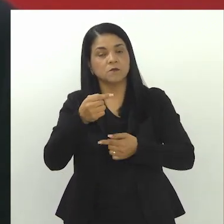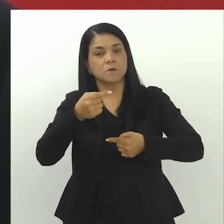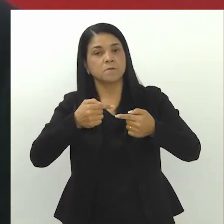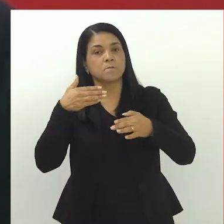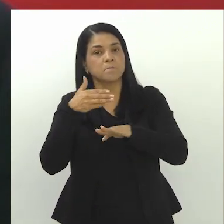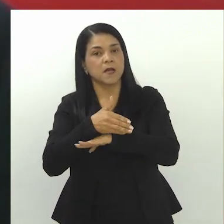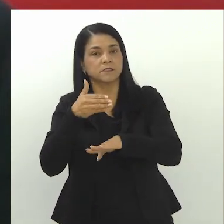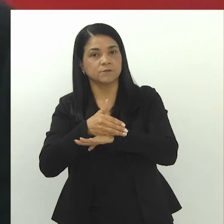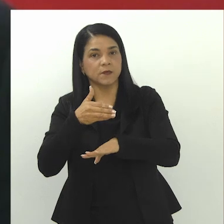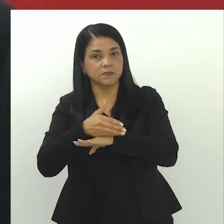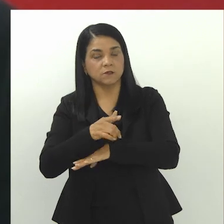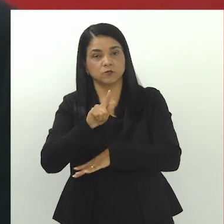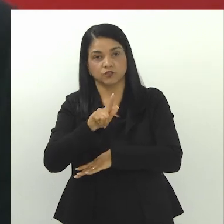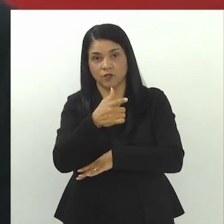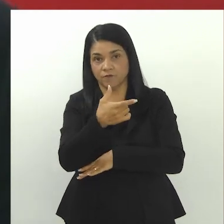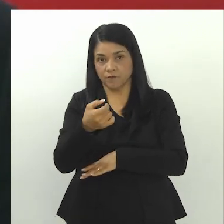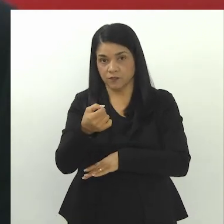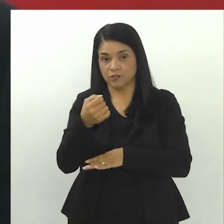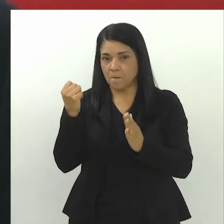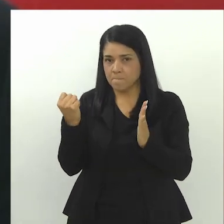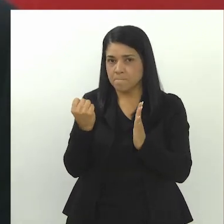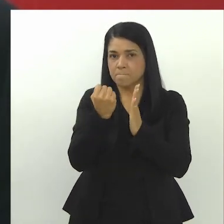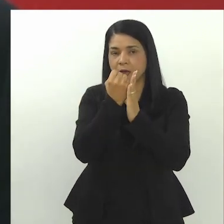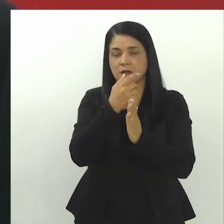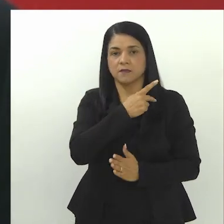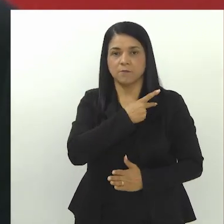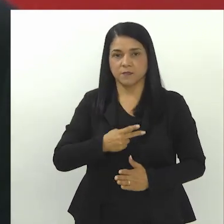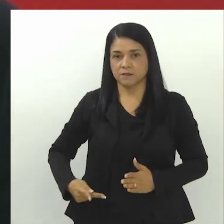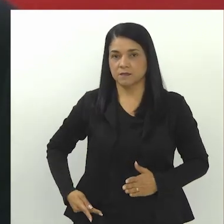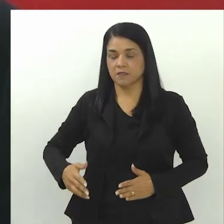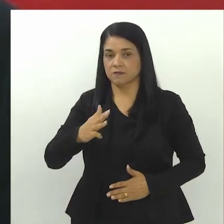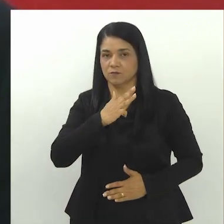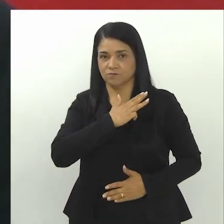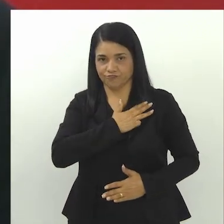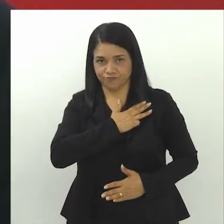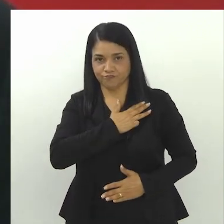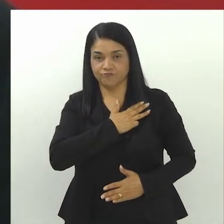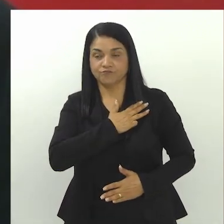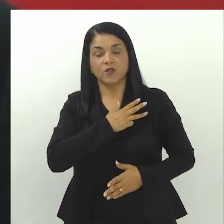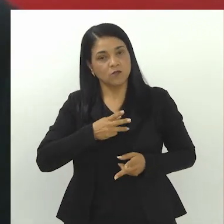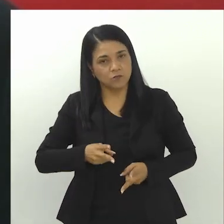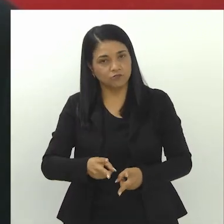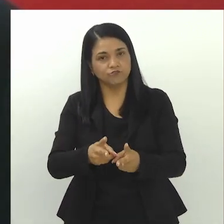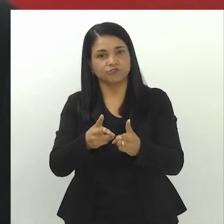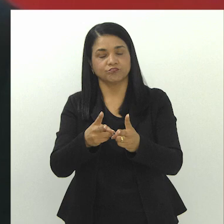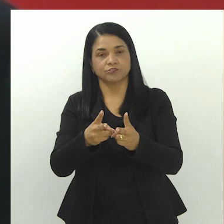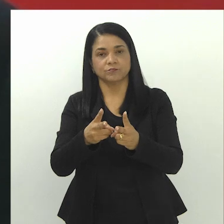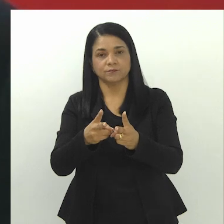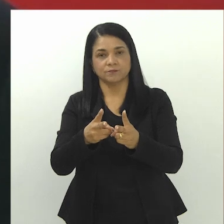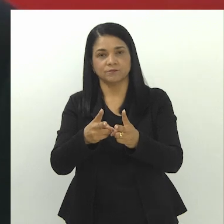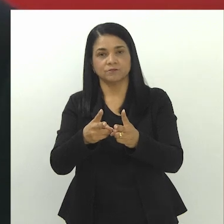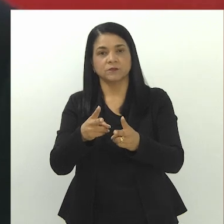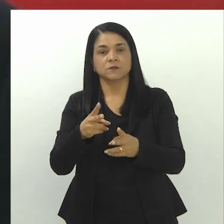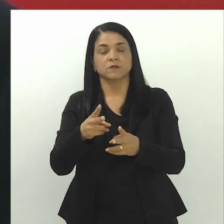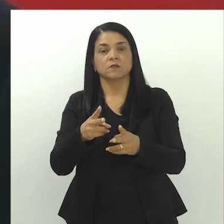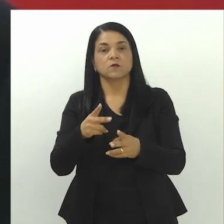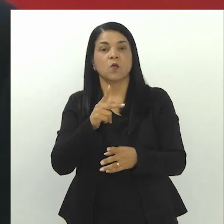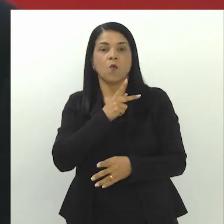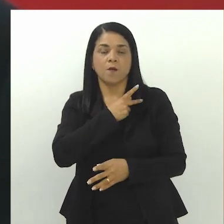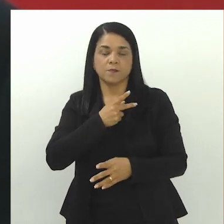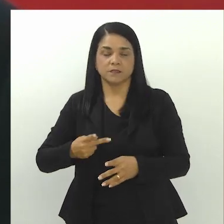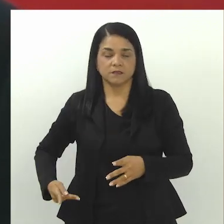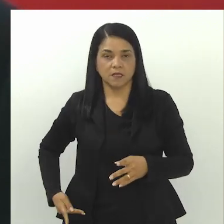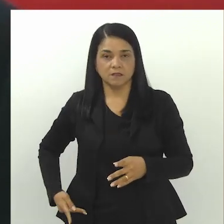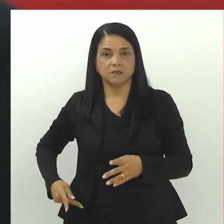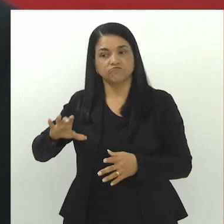uma participação social no G20, uma marca da presidência brasileira, que terá continuidade agora sobre